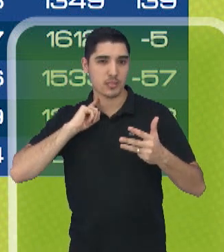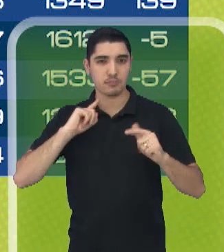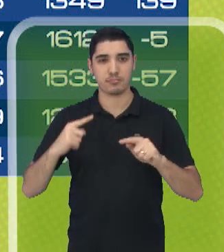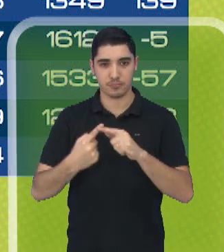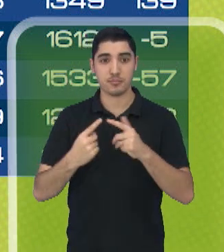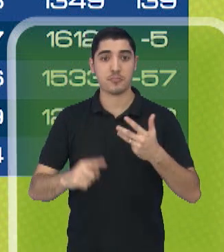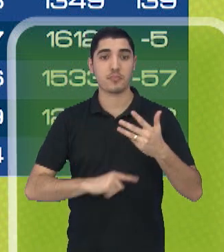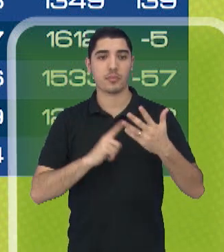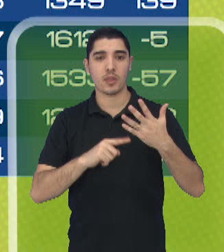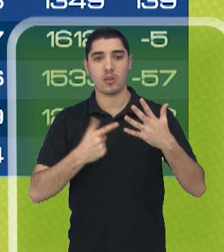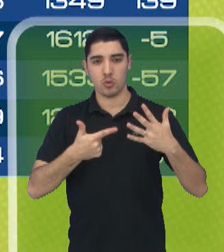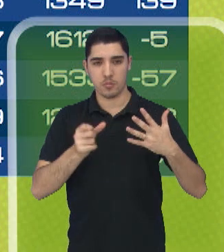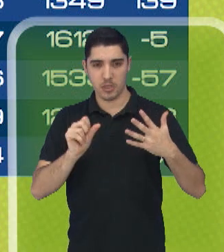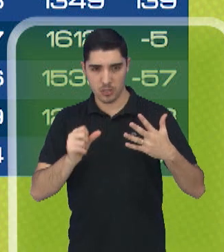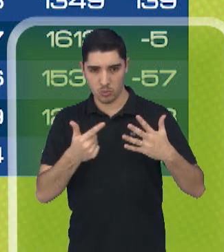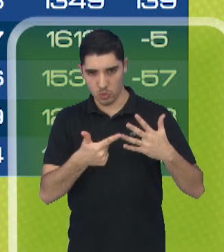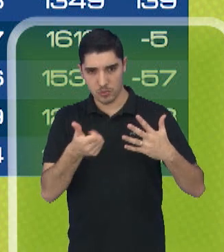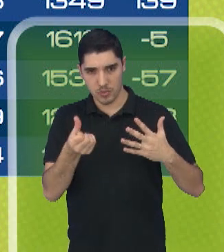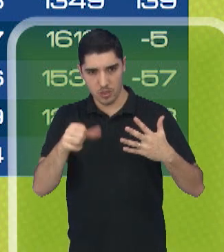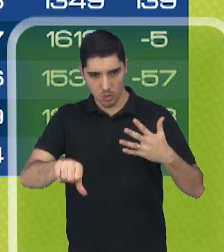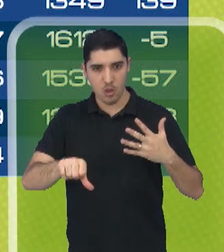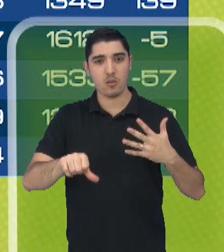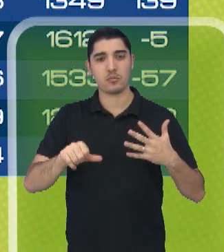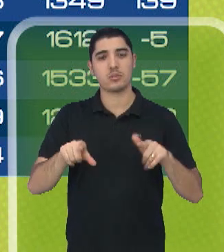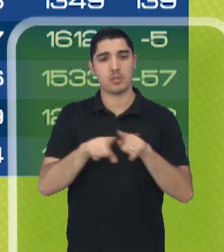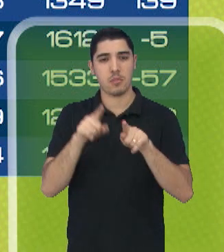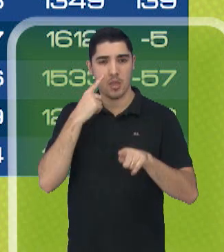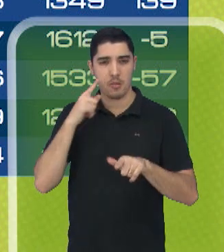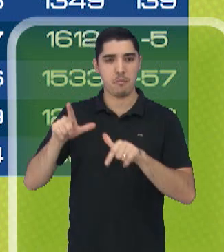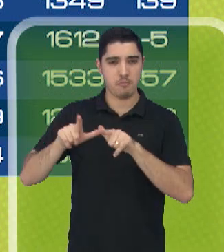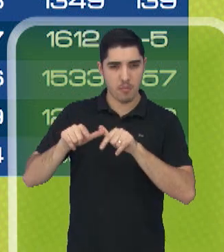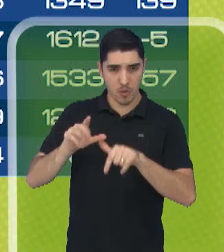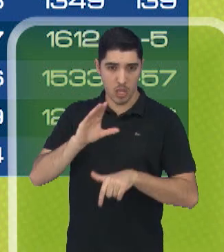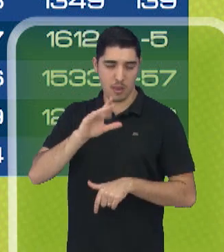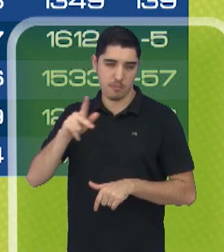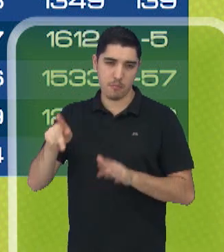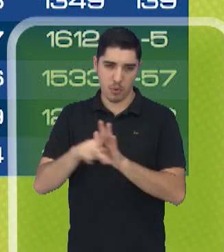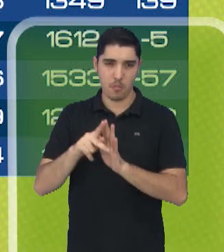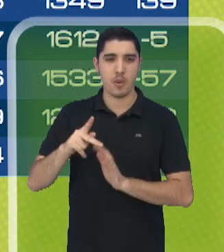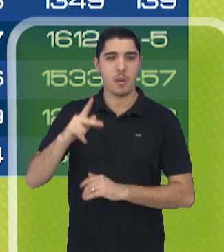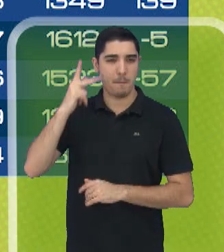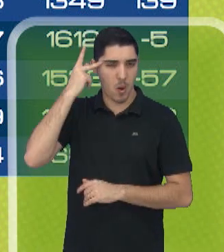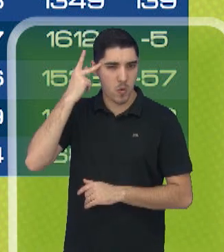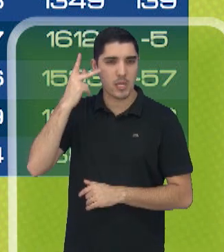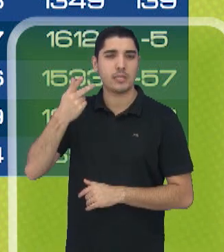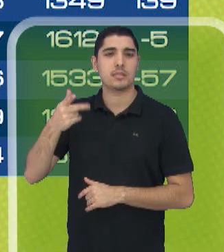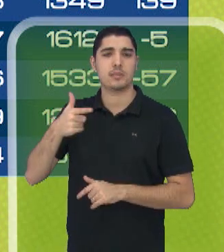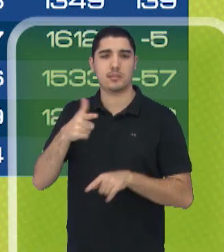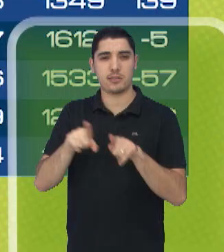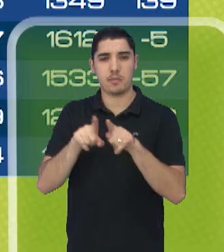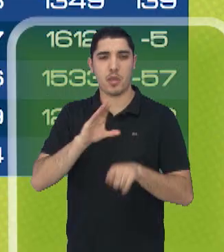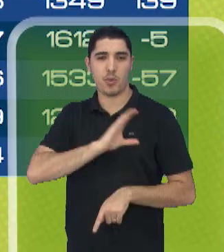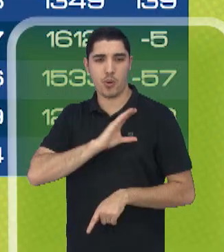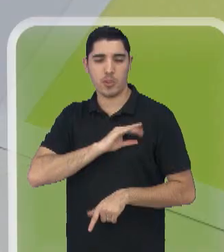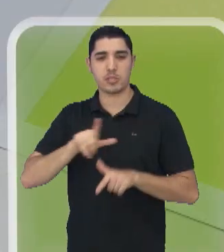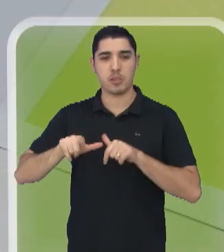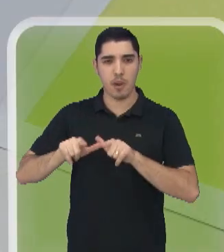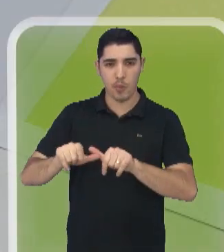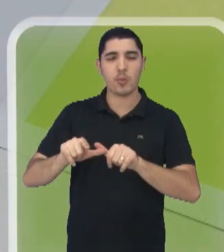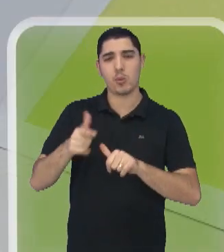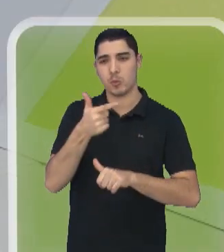seguido por Pinheiros, Paulistano, Corinthians, Bauru. São José permaneceu aí na nona posição. Depois, Unifacisa,